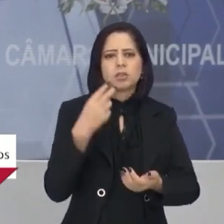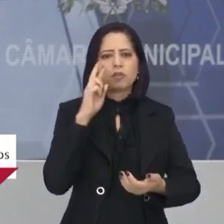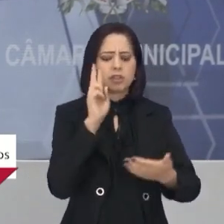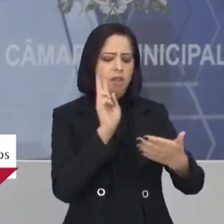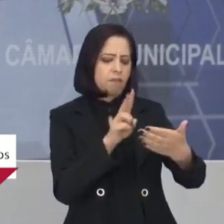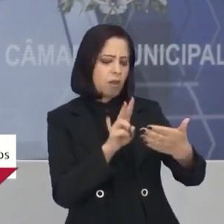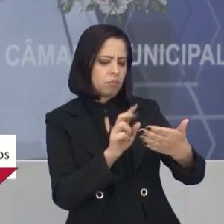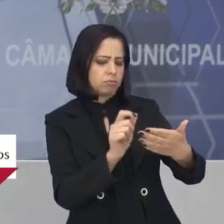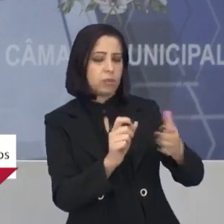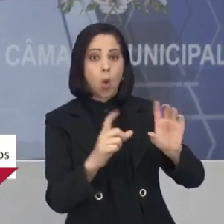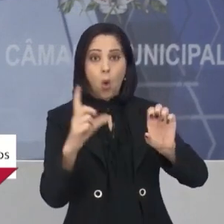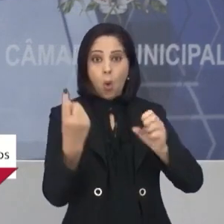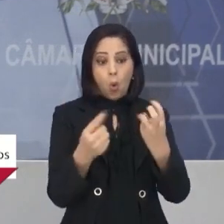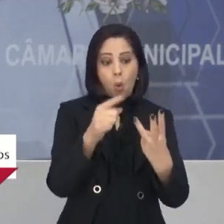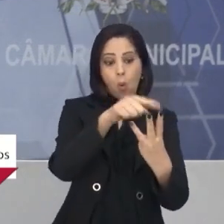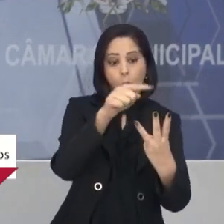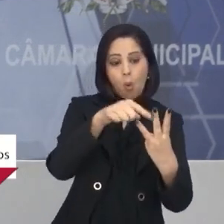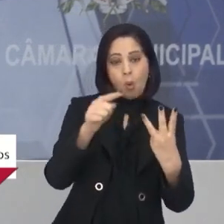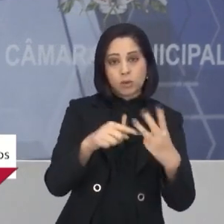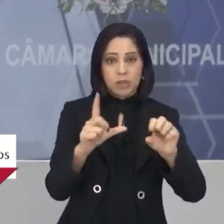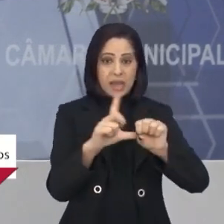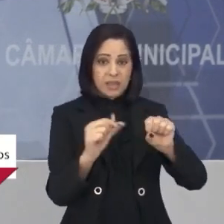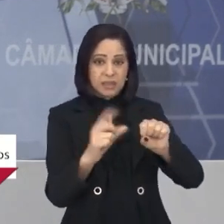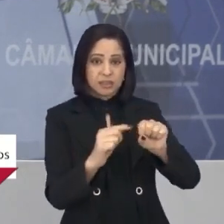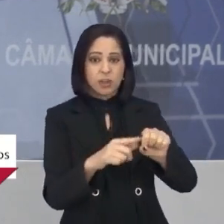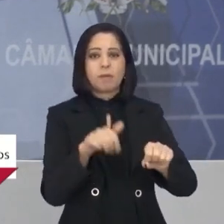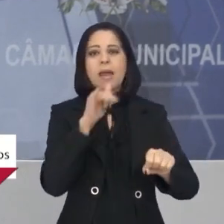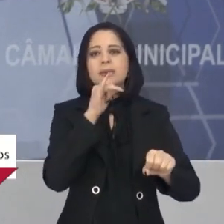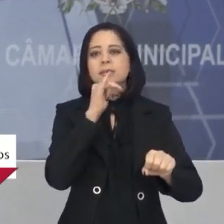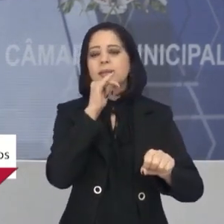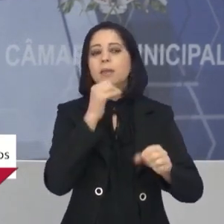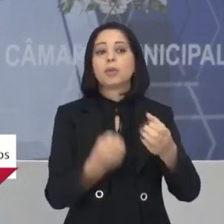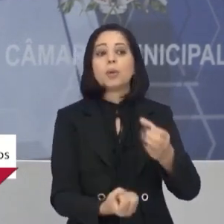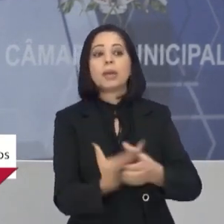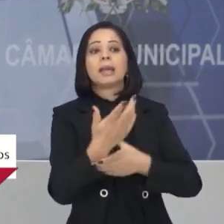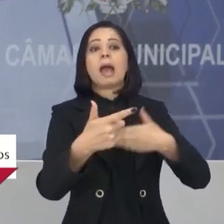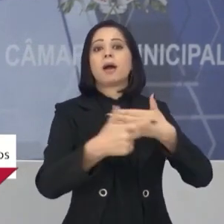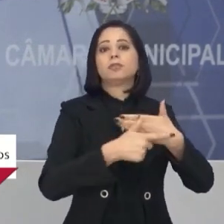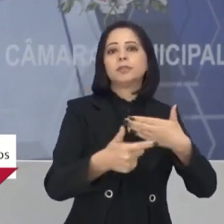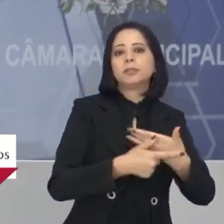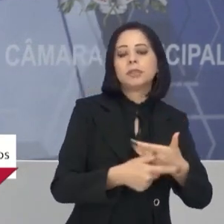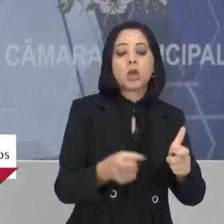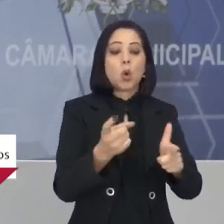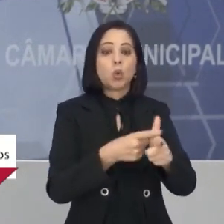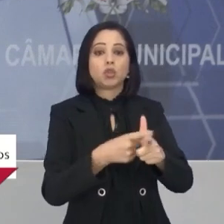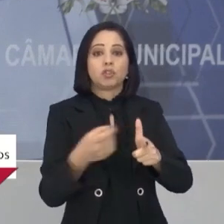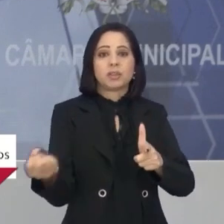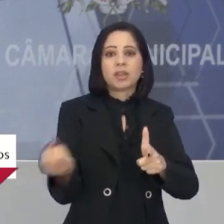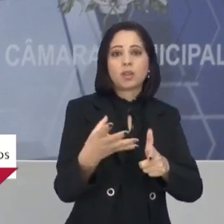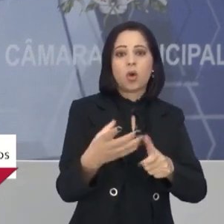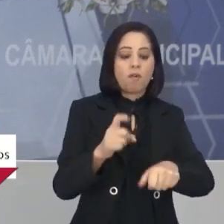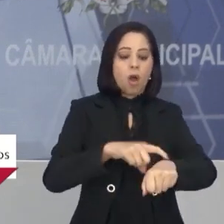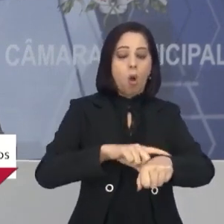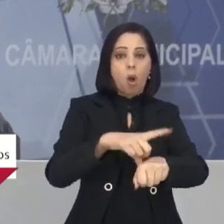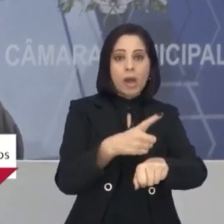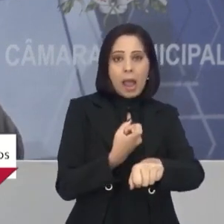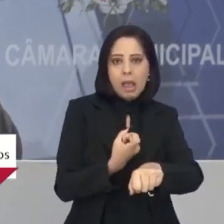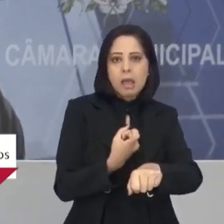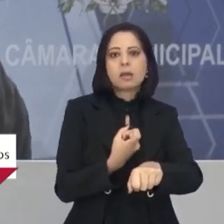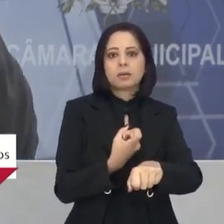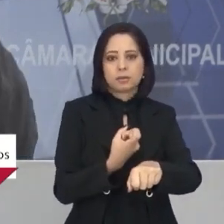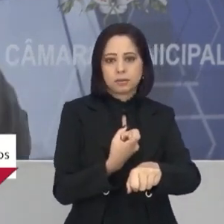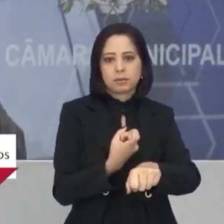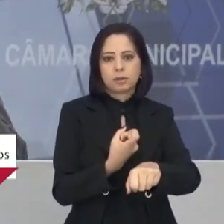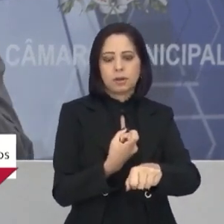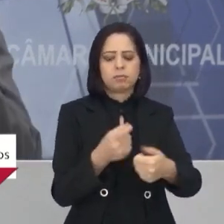que vem nesses três artigos que a criação de cargo de despesas novas enfim eh horas extras toda a série